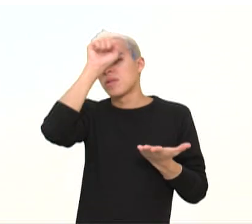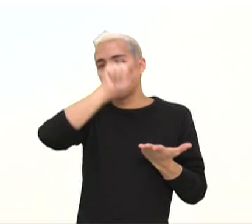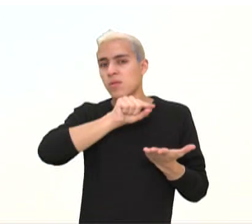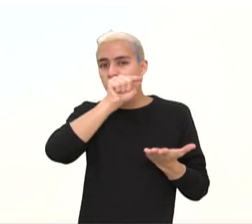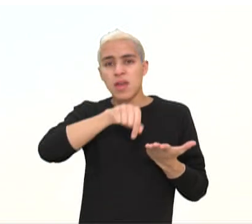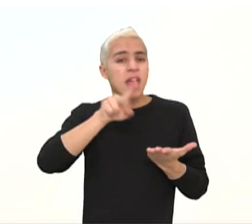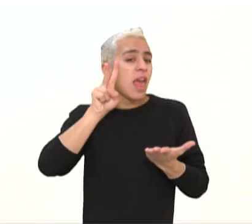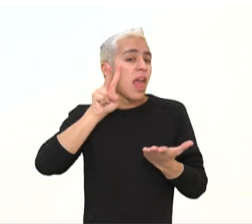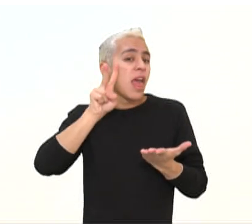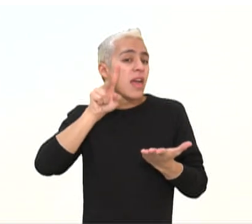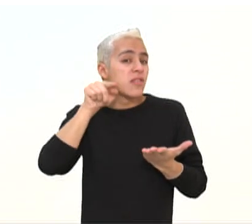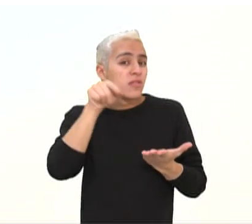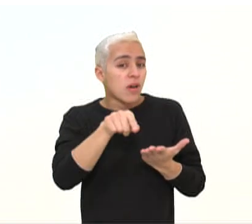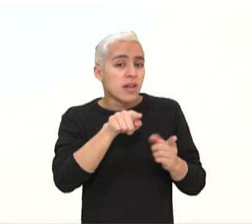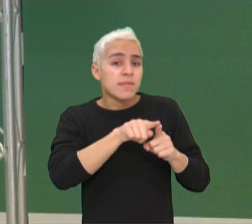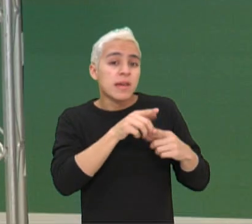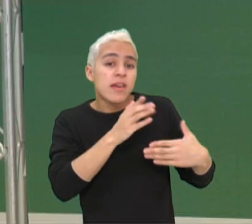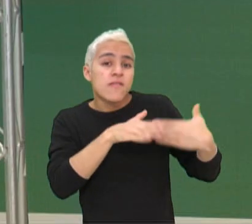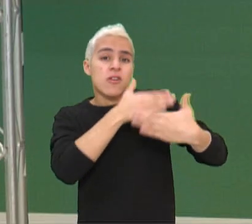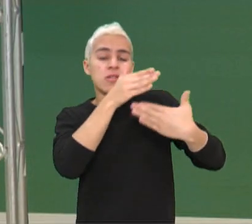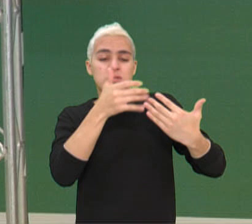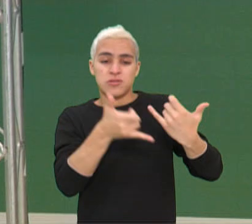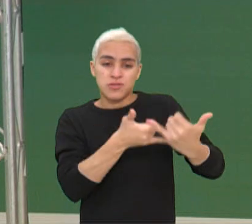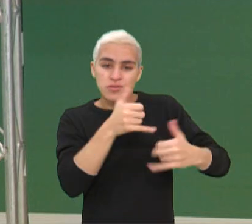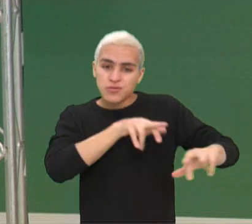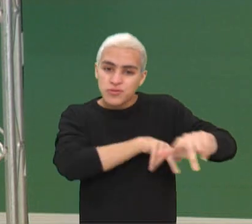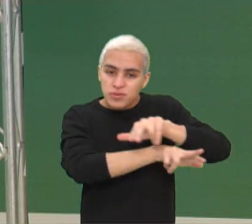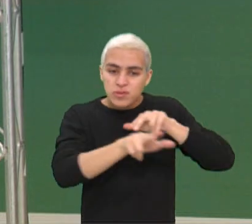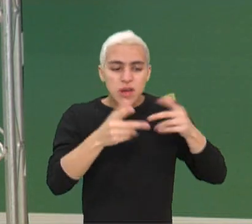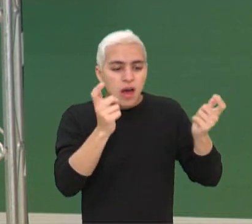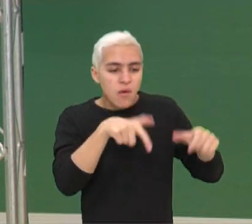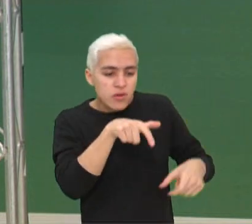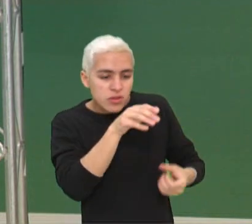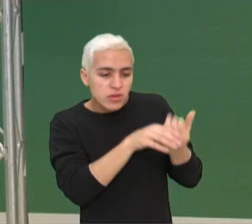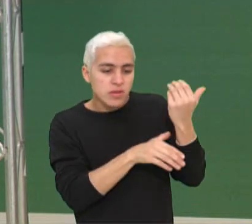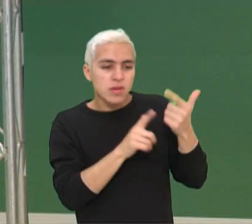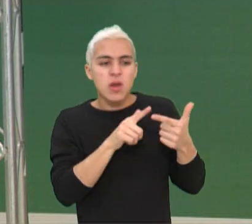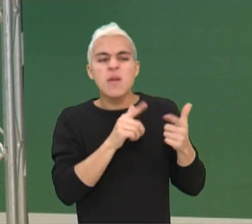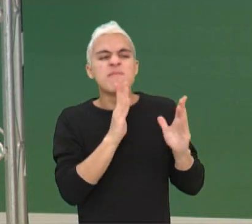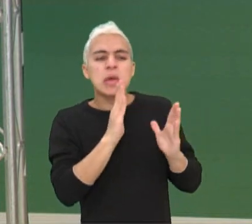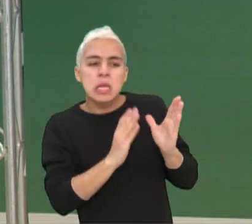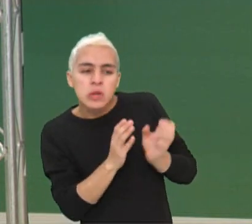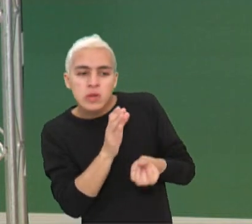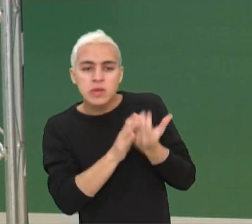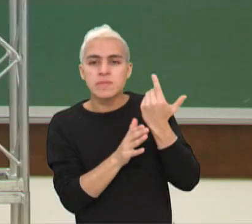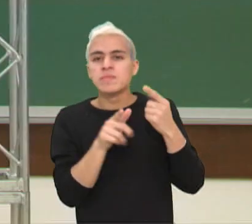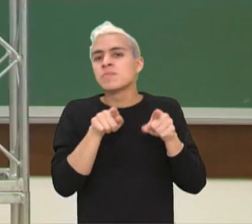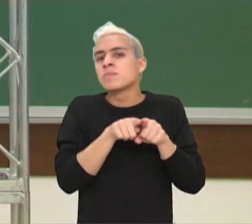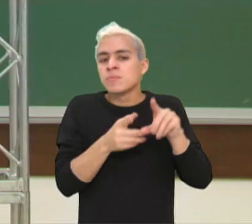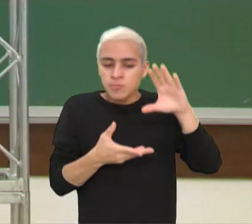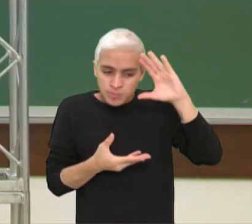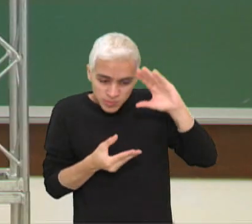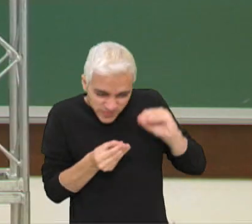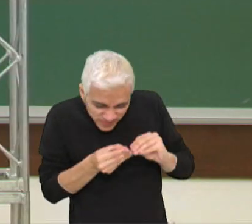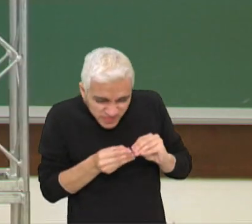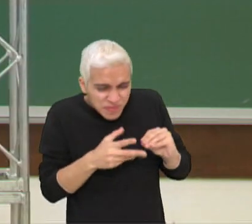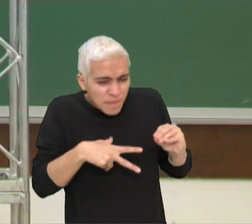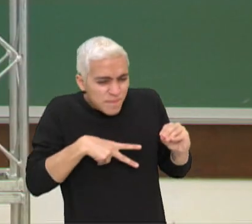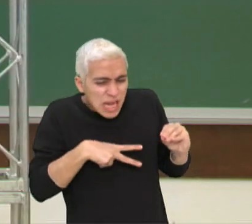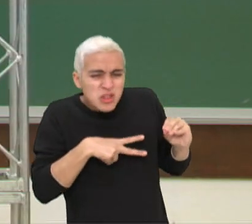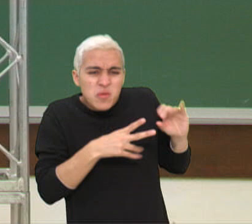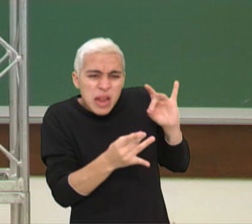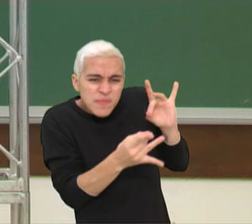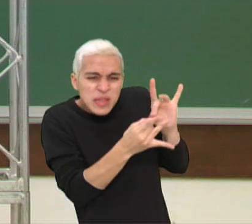A história e evolução dos jogos de tabuleiros, né? Conhecemos onde eles foram criados, quando foram criados, e entendemos a particularidade de